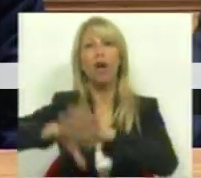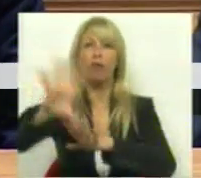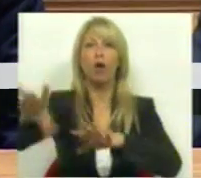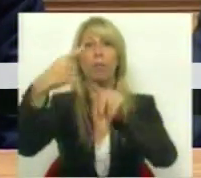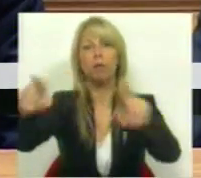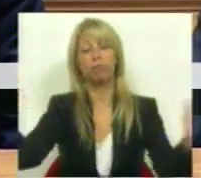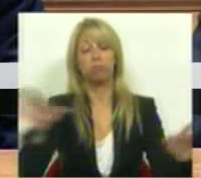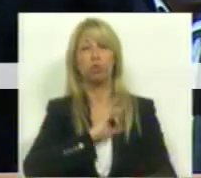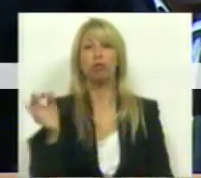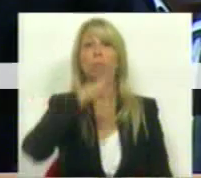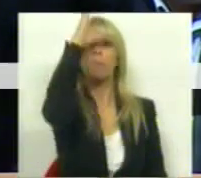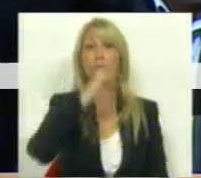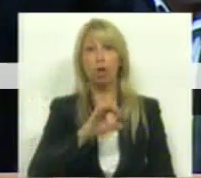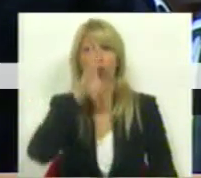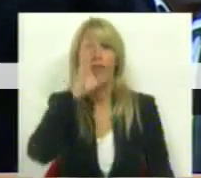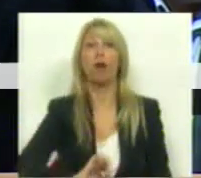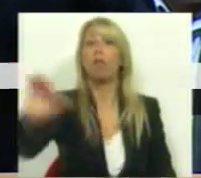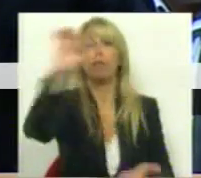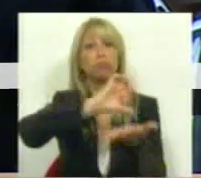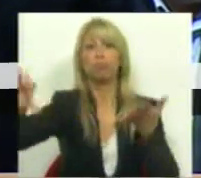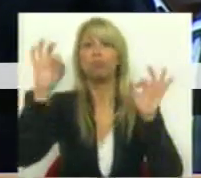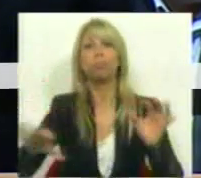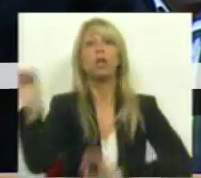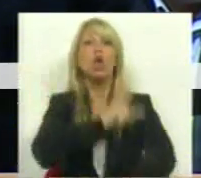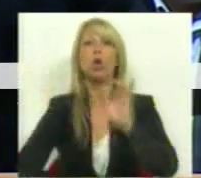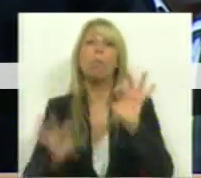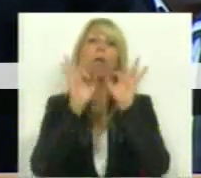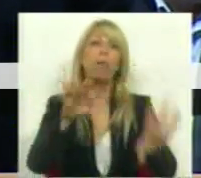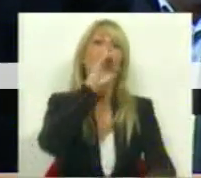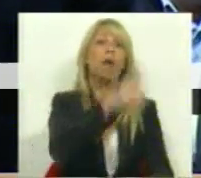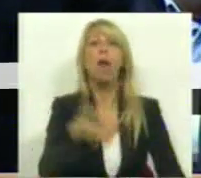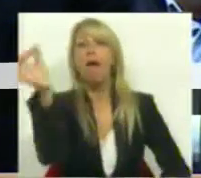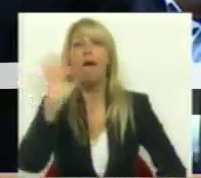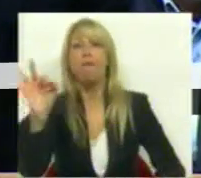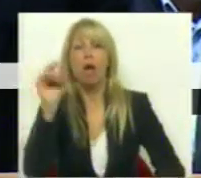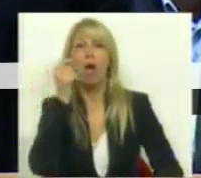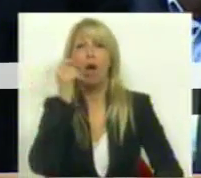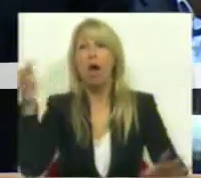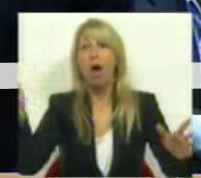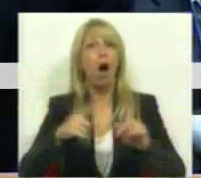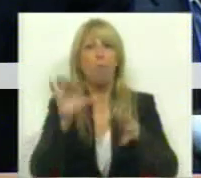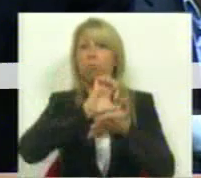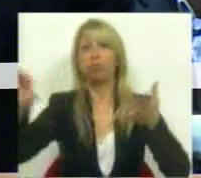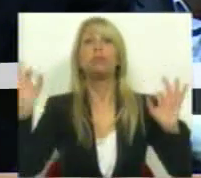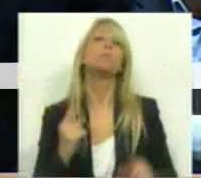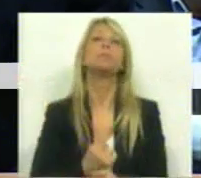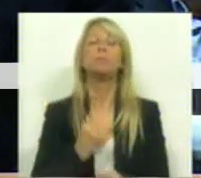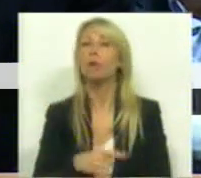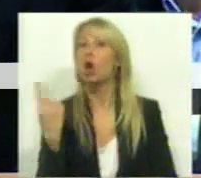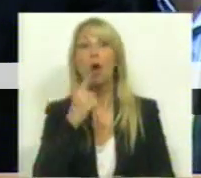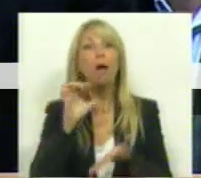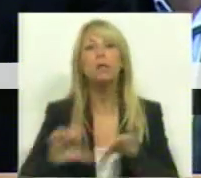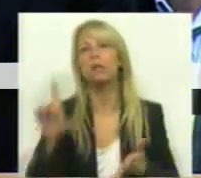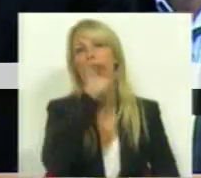Governo desistiram da Europa, como desistiu a Sra. Merkel, como desistiu o Sr. Hollande. Nós não desistimos. Nós queremos uma Europa do trabalho,